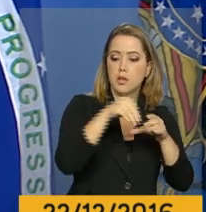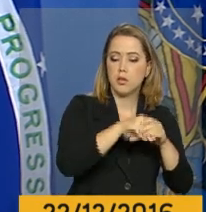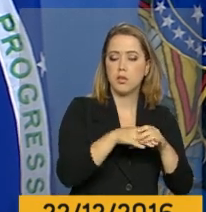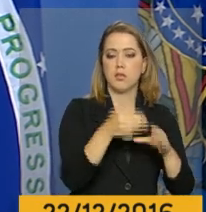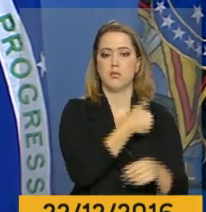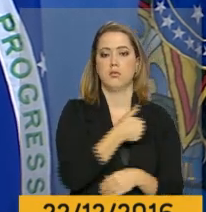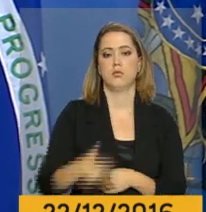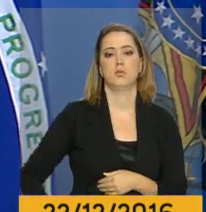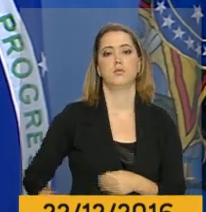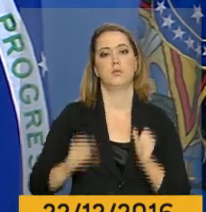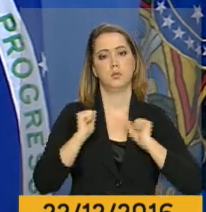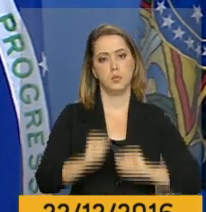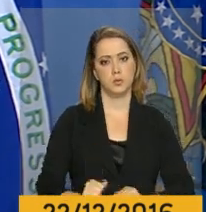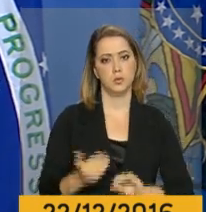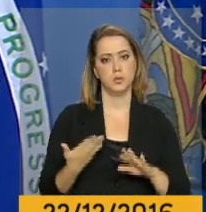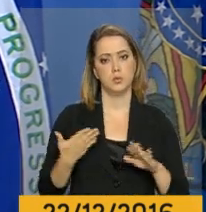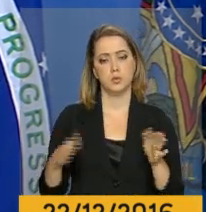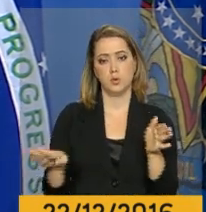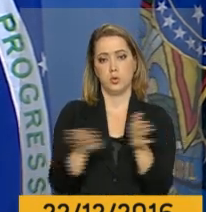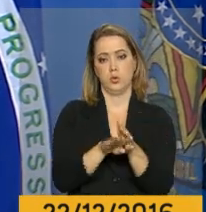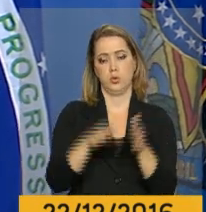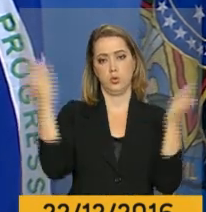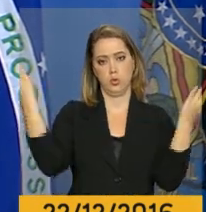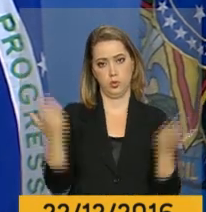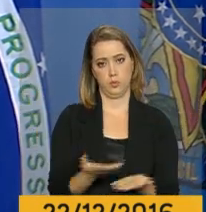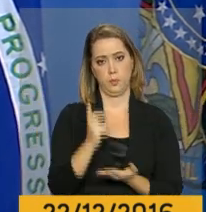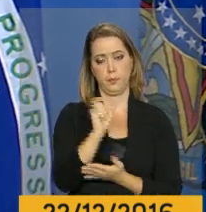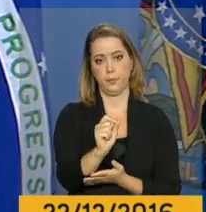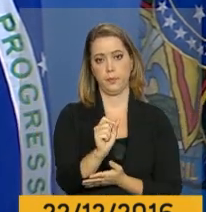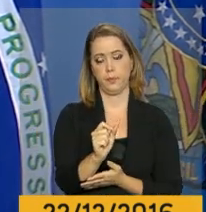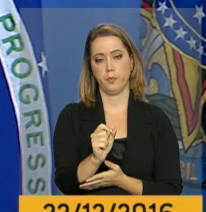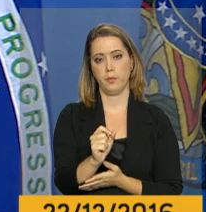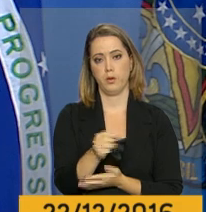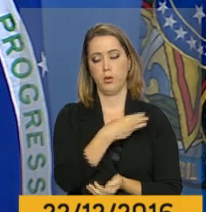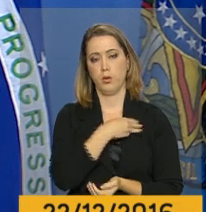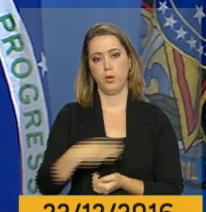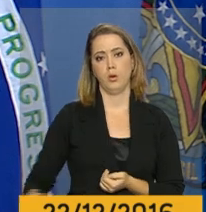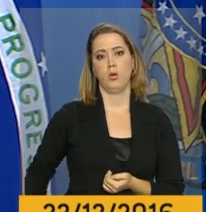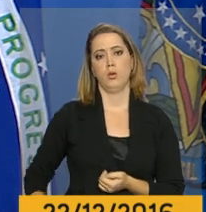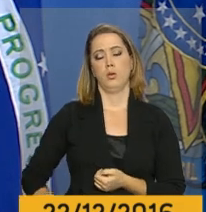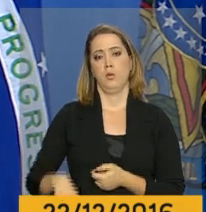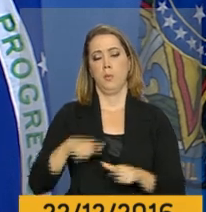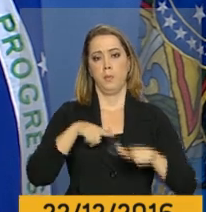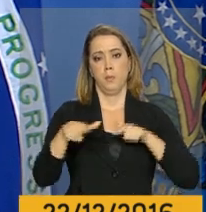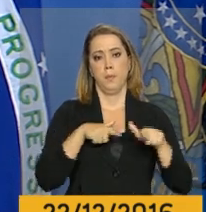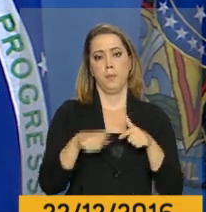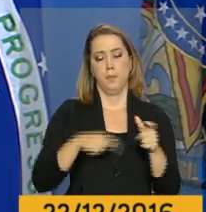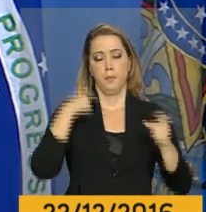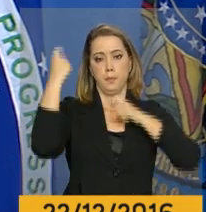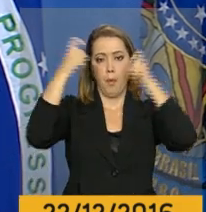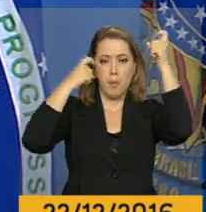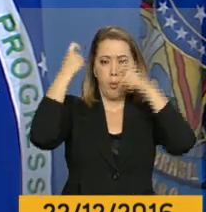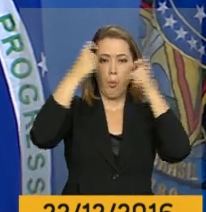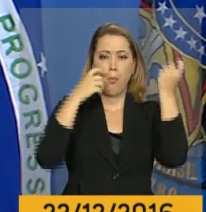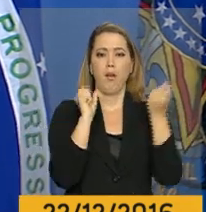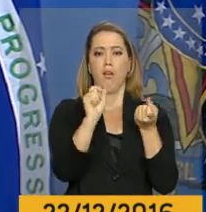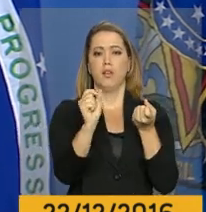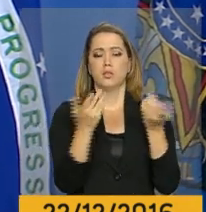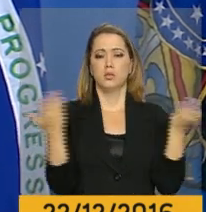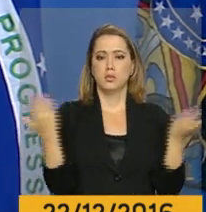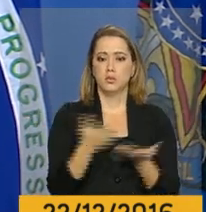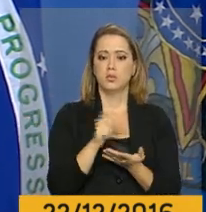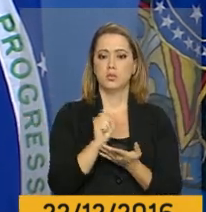permitiu chegar ao dia de hoje. O Ronaldo estava preocupado com, digamos assim, a